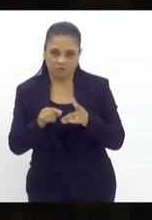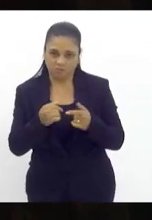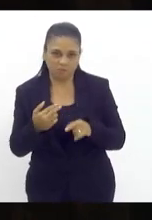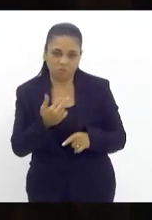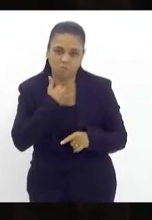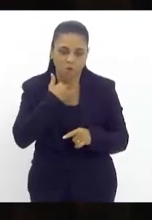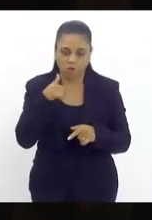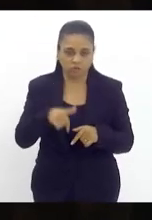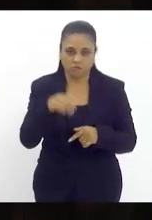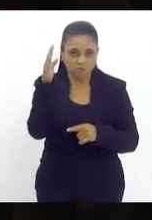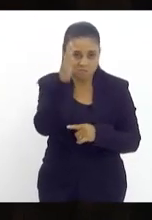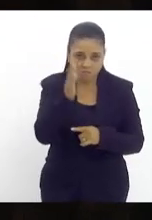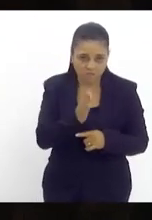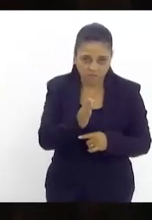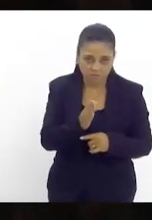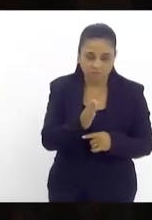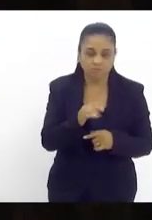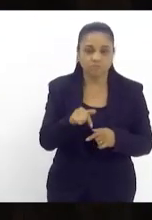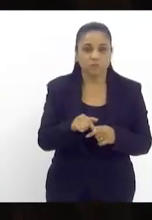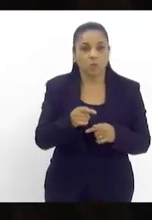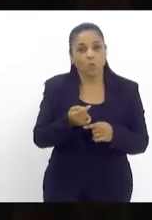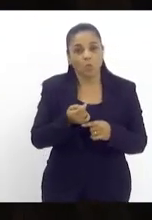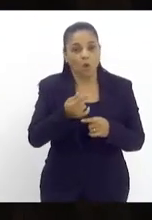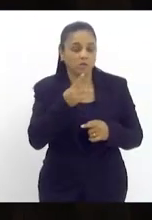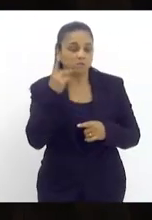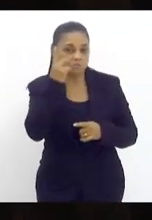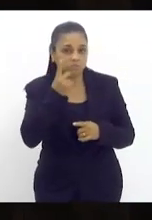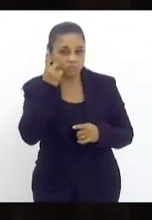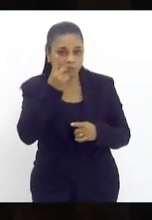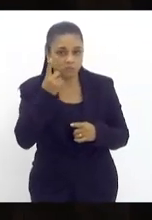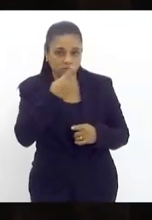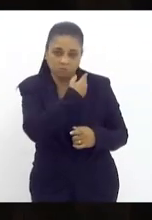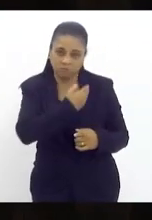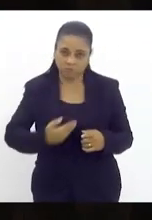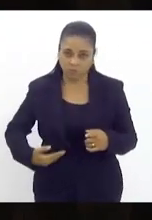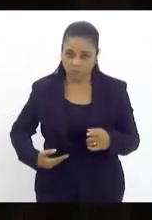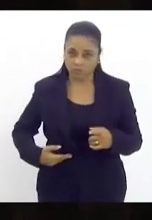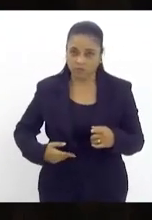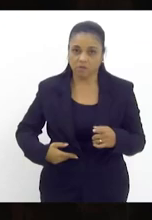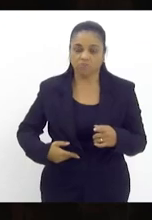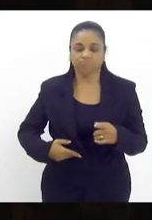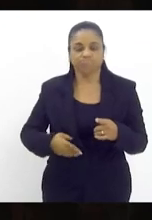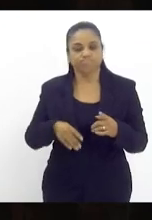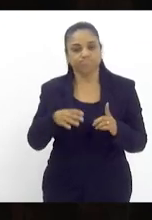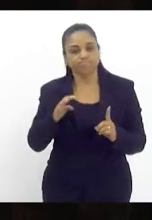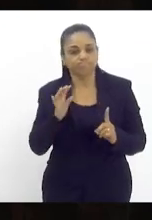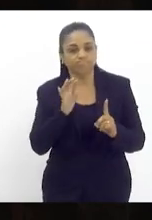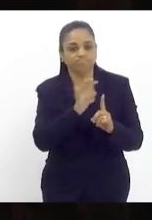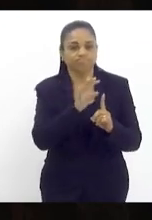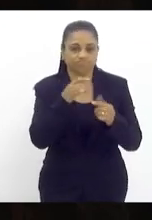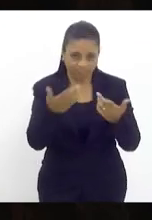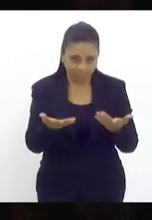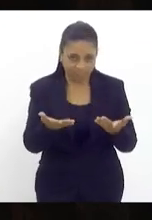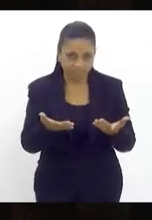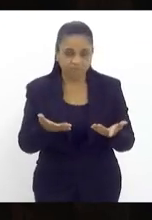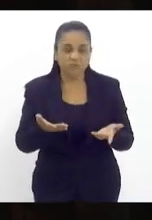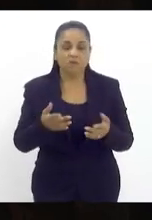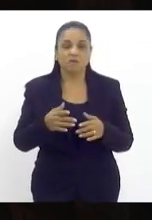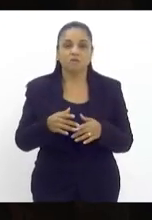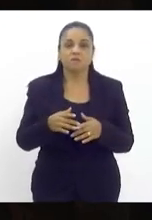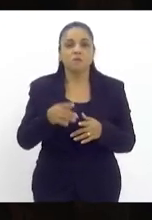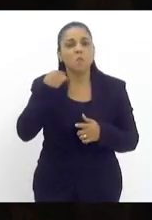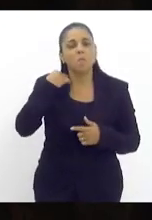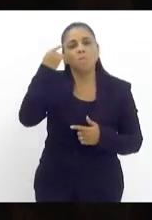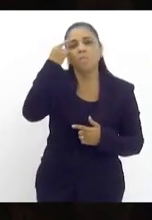Brasil, quase que foi, né, uma política pública instaurada intencionalmente. Não? E eu penso